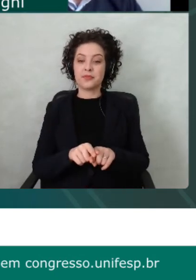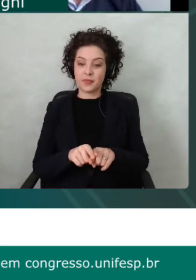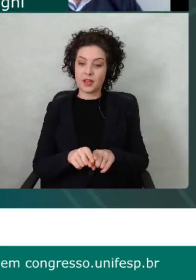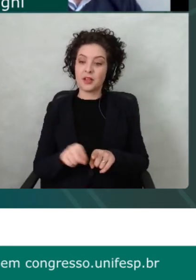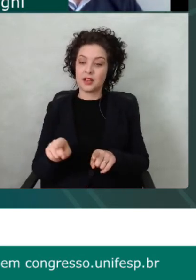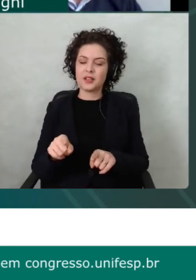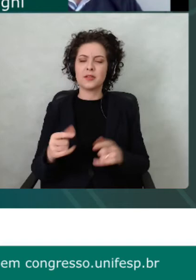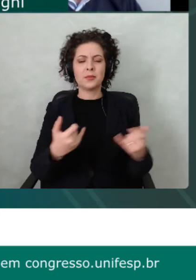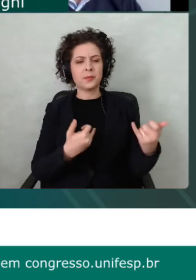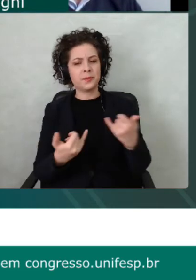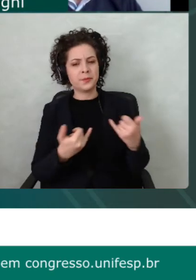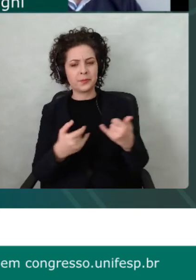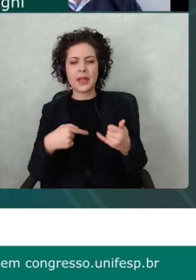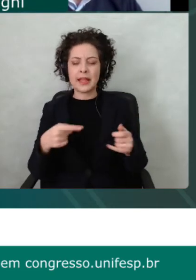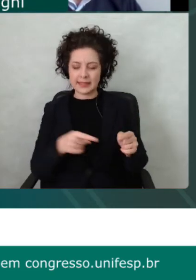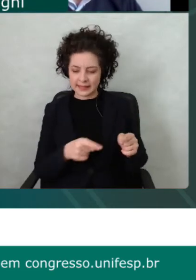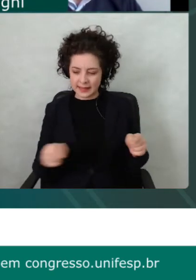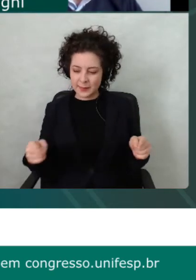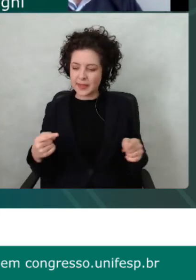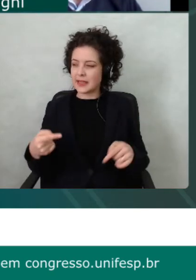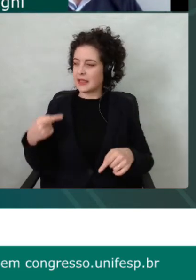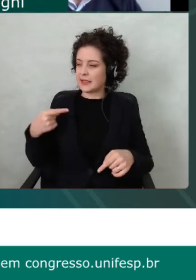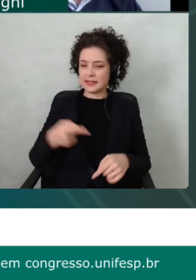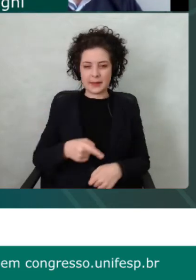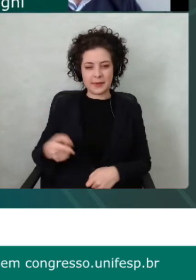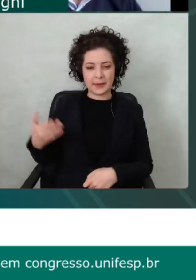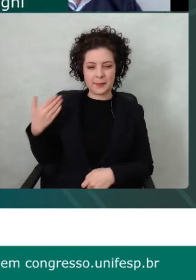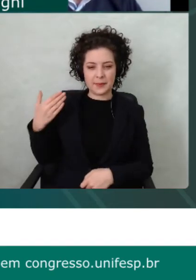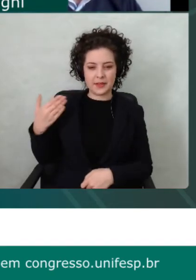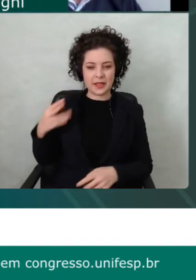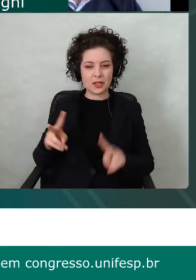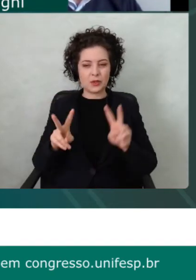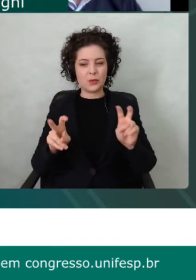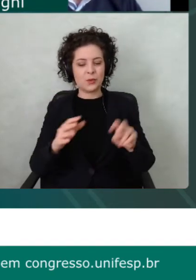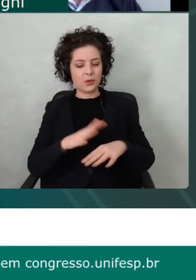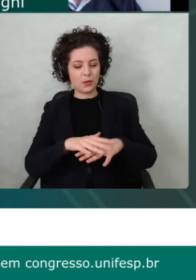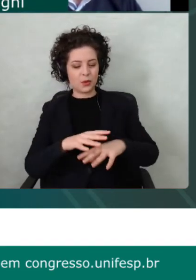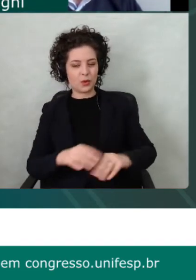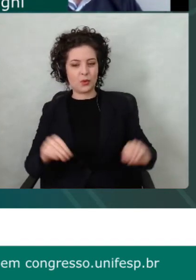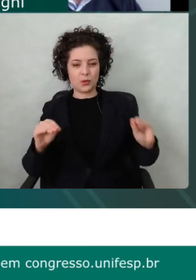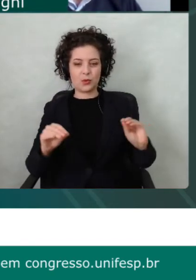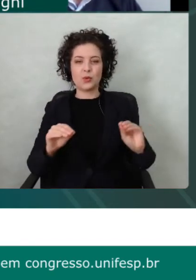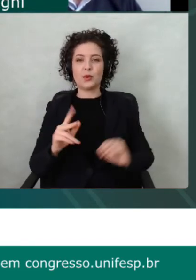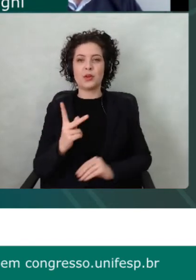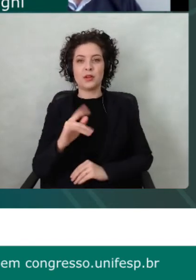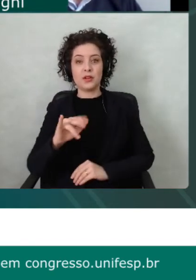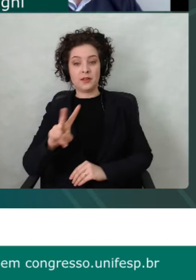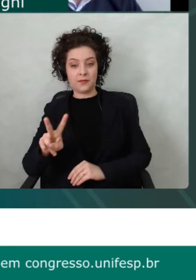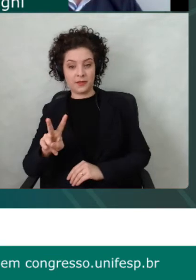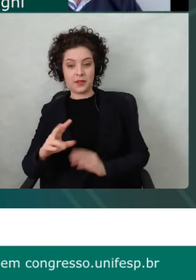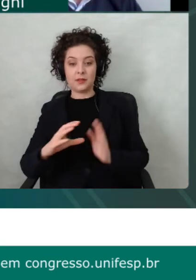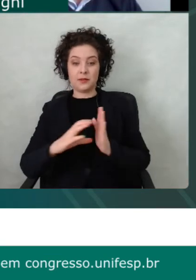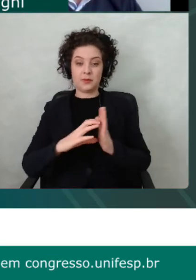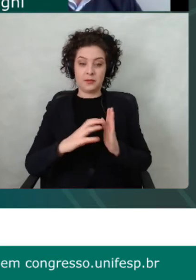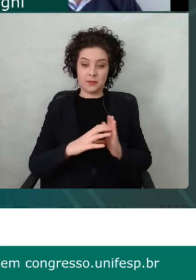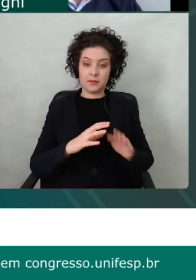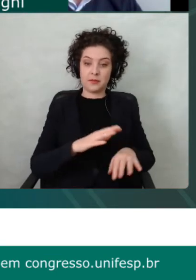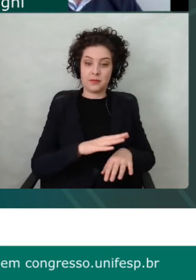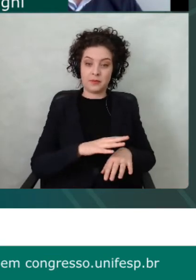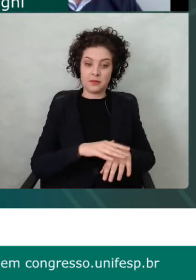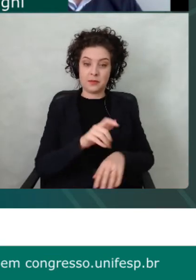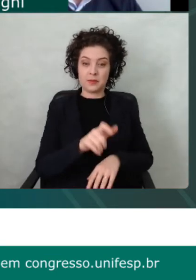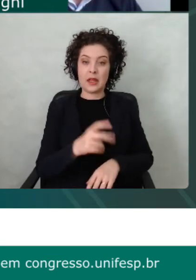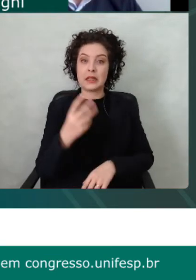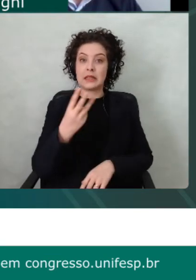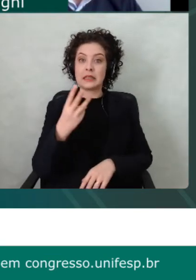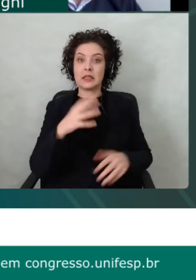a semana passada, sobre a cura, né, o desaparecimento do HIV num paciente, o terceiro do mundo. Então é um